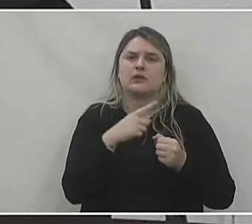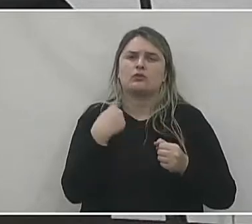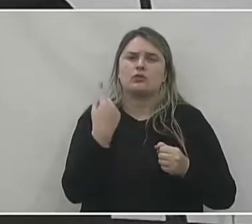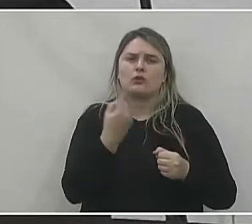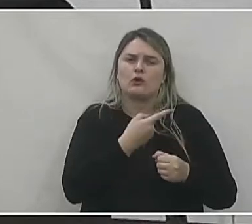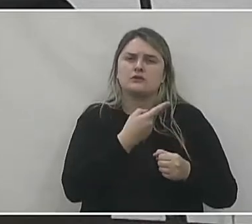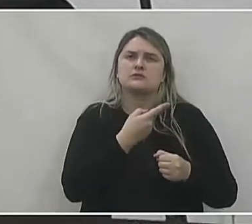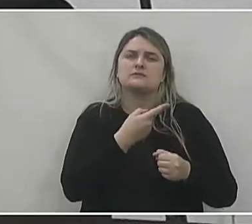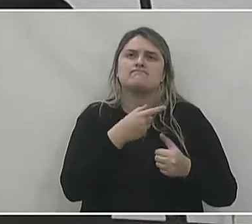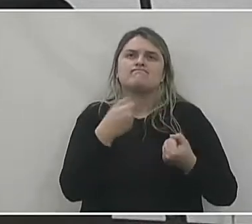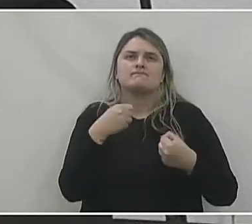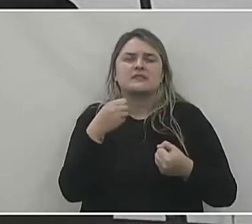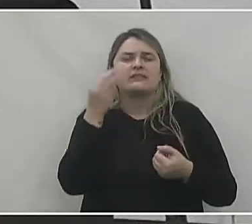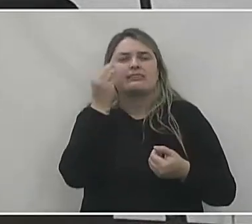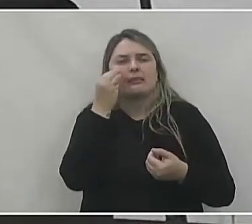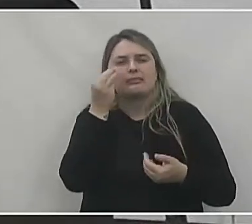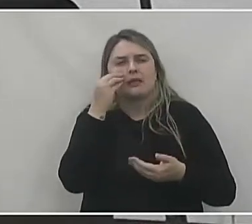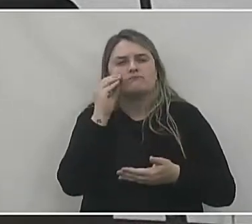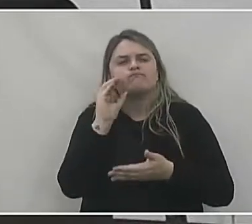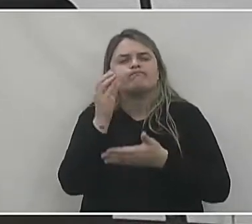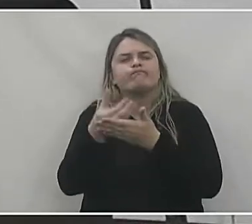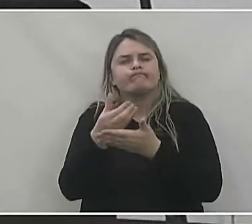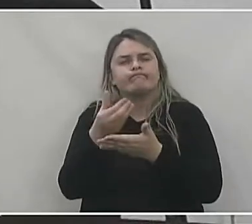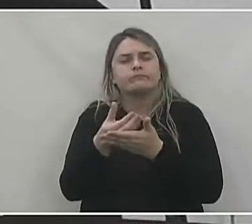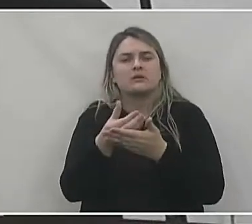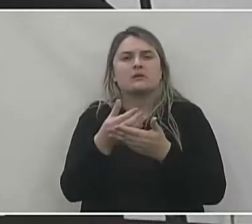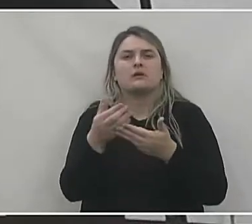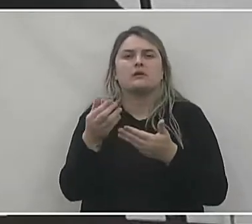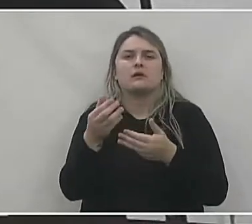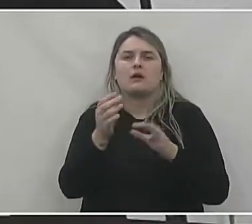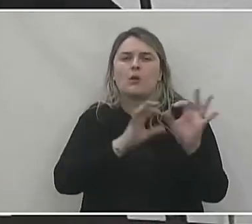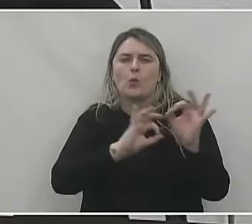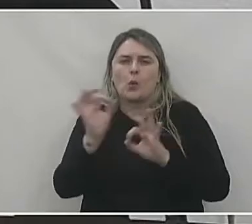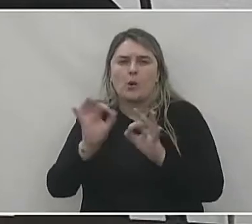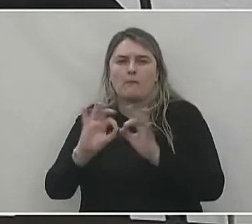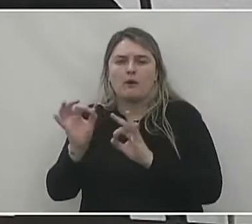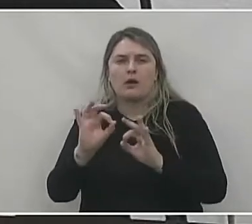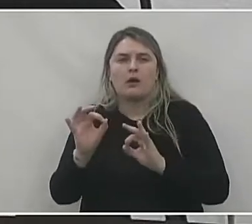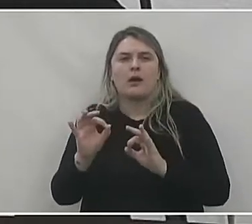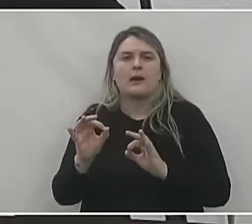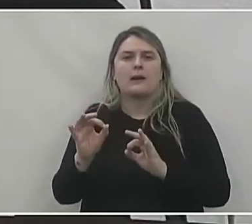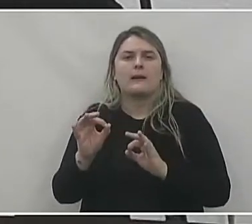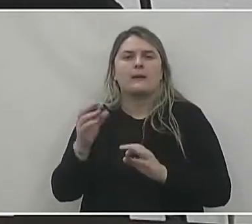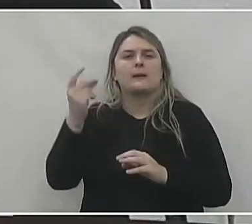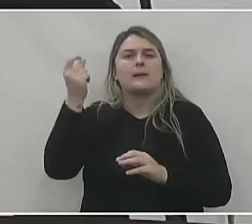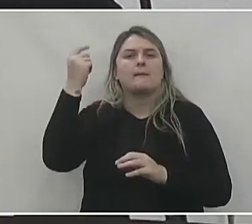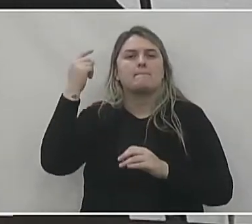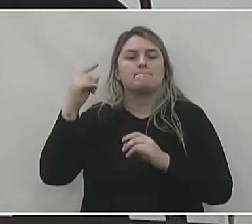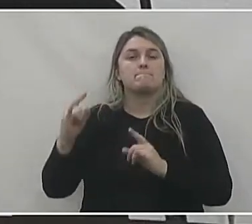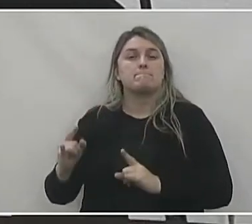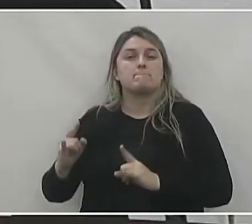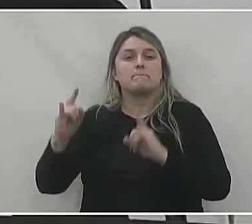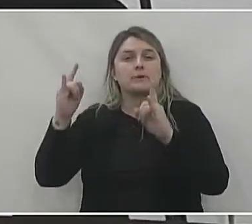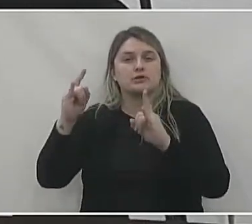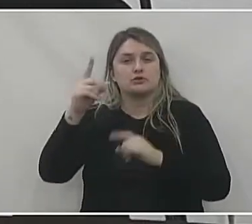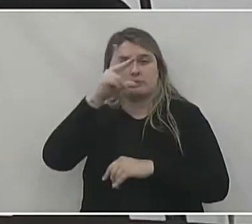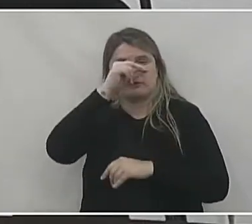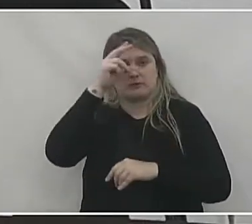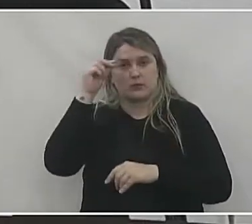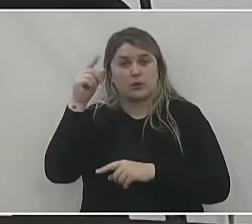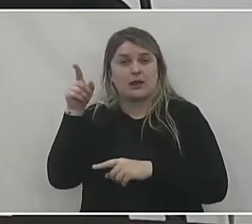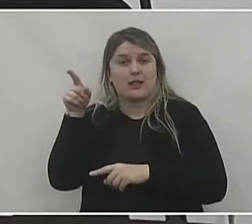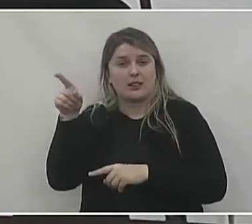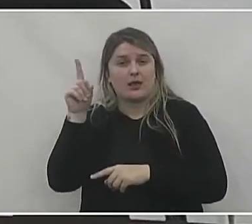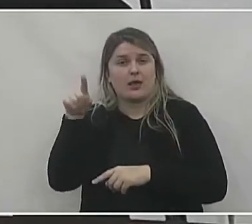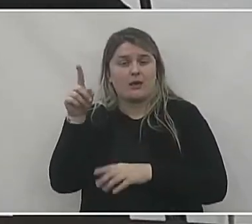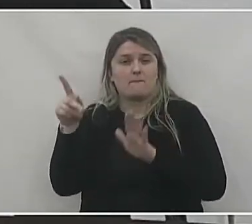nós tínhamos que buscar dinheiro para recuperar o antigo prédio da prefeitura, porque ali é um patrimônio histórico